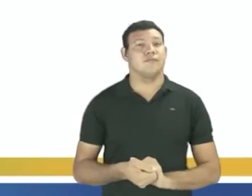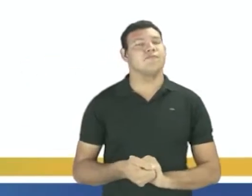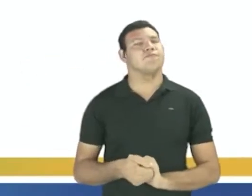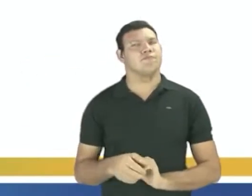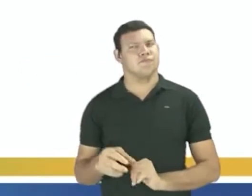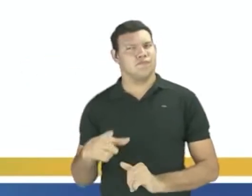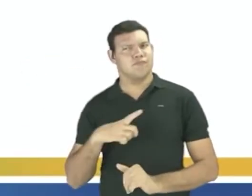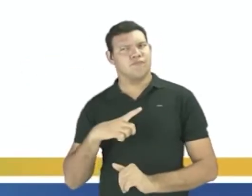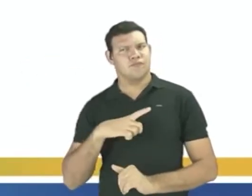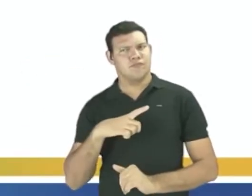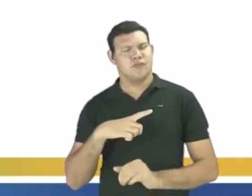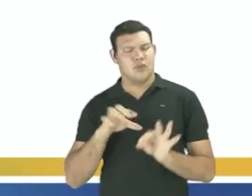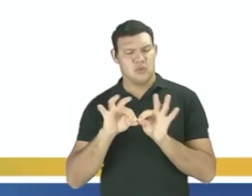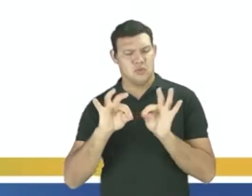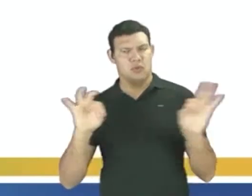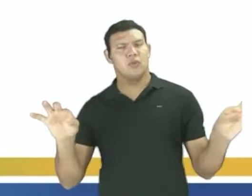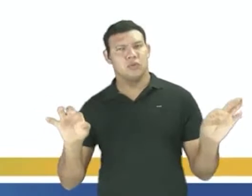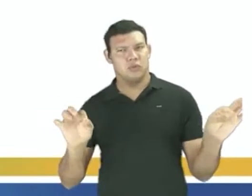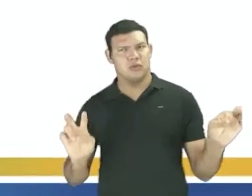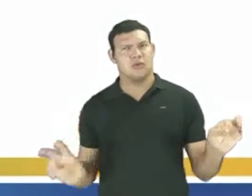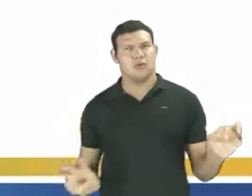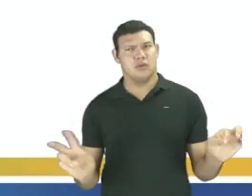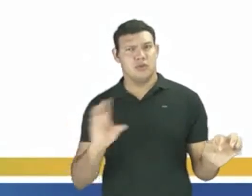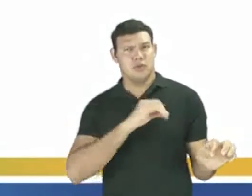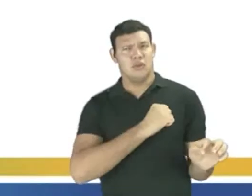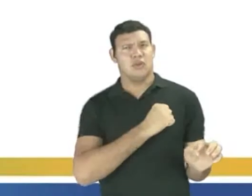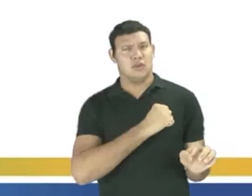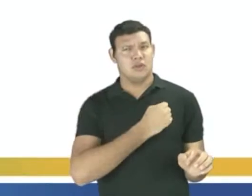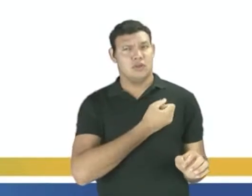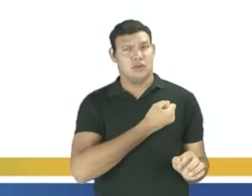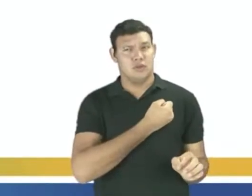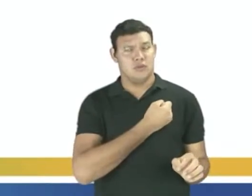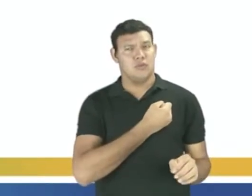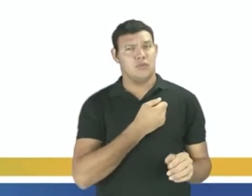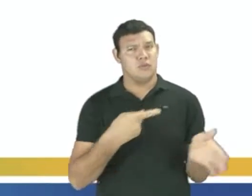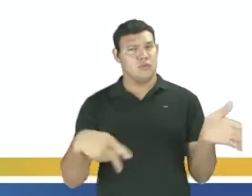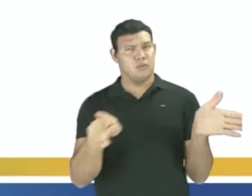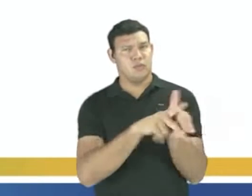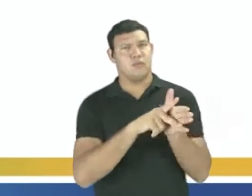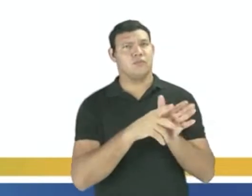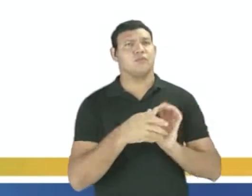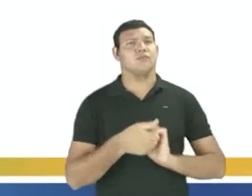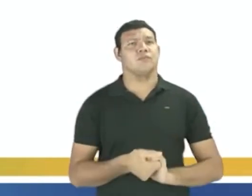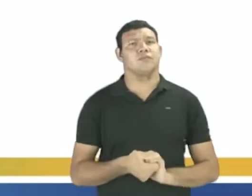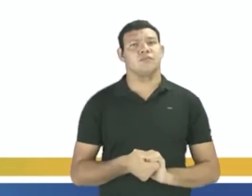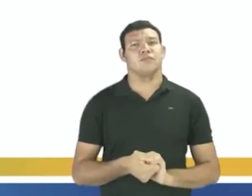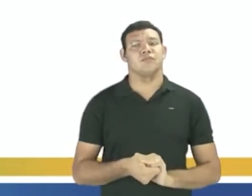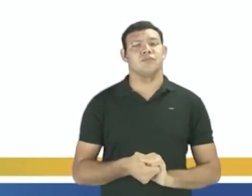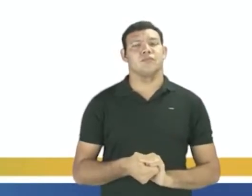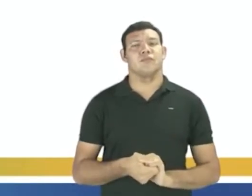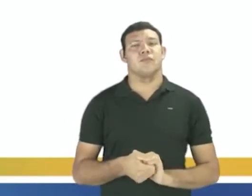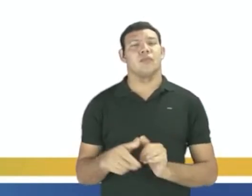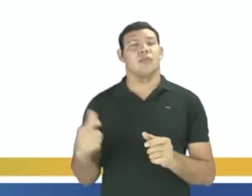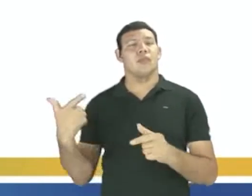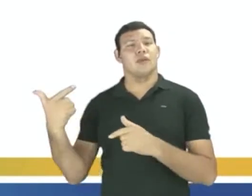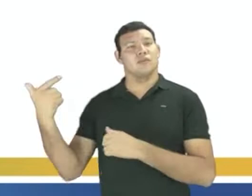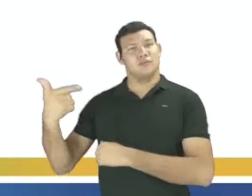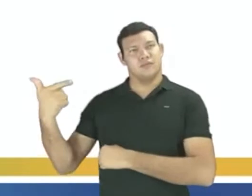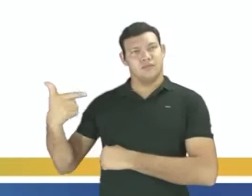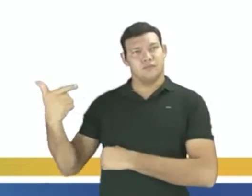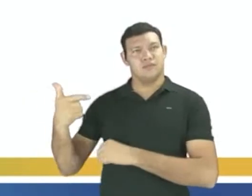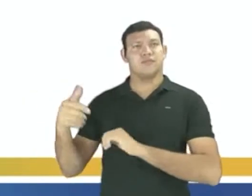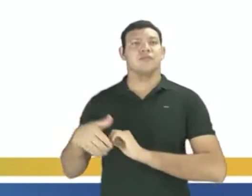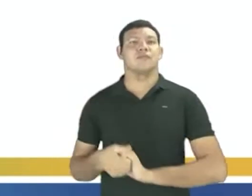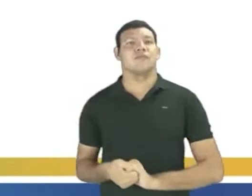a sua unidade de medida, certo? Um outro exemplo é a equação do espaço do